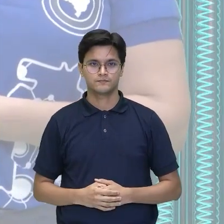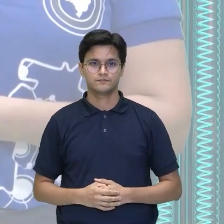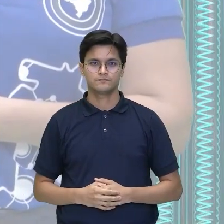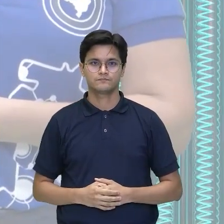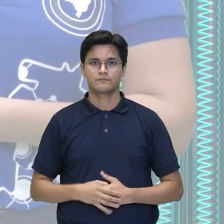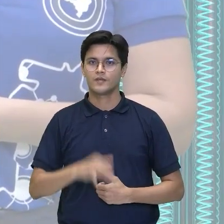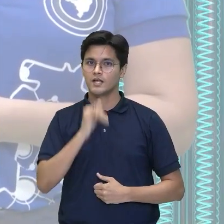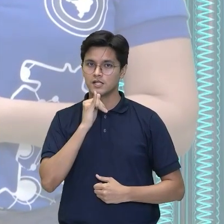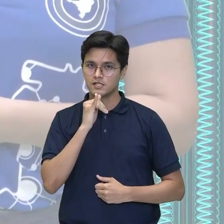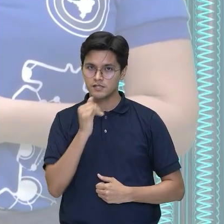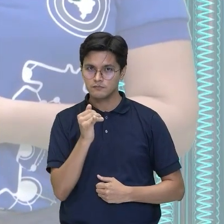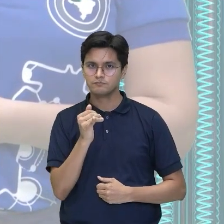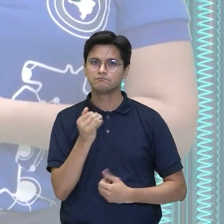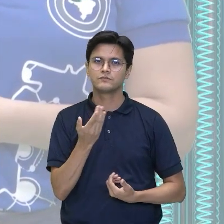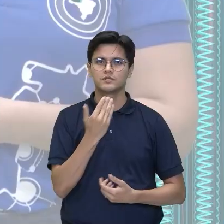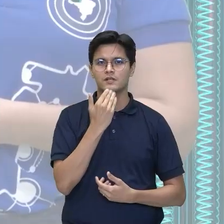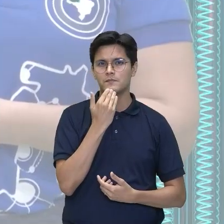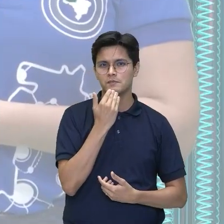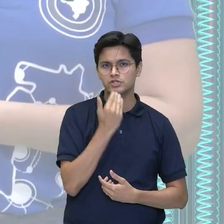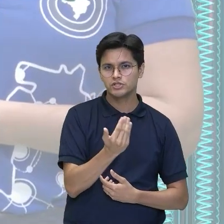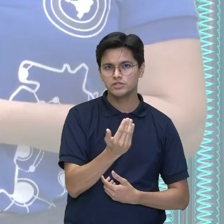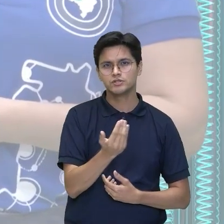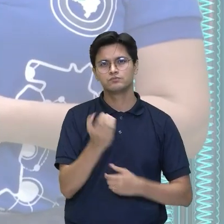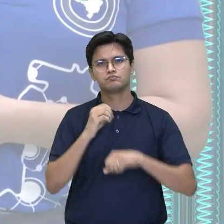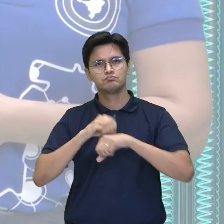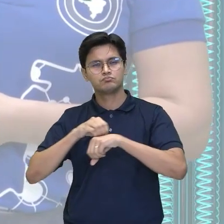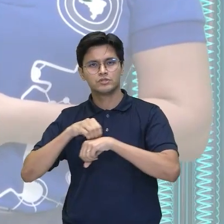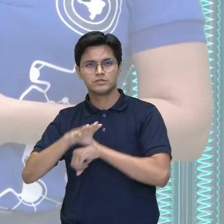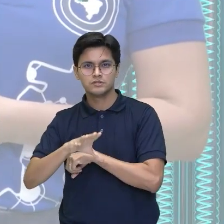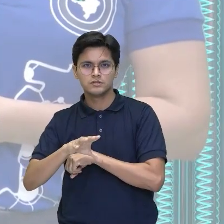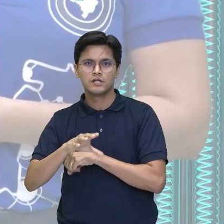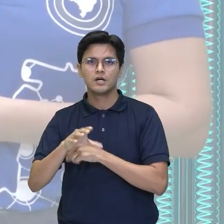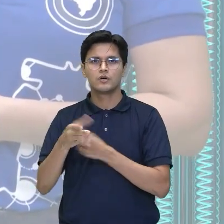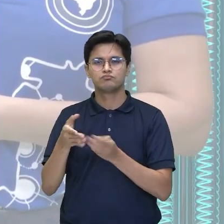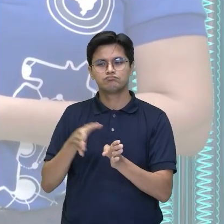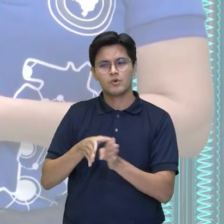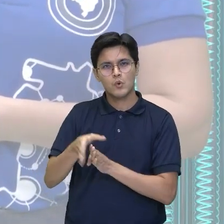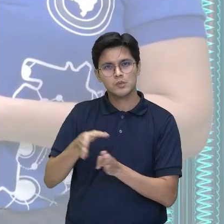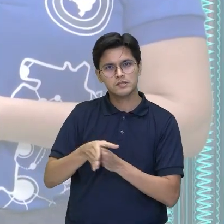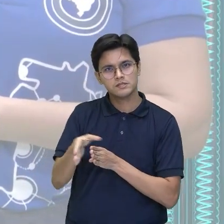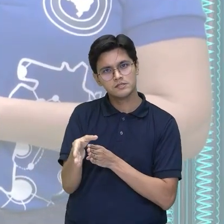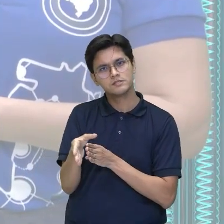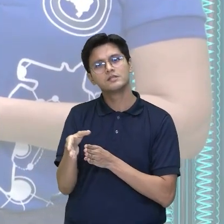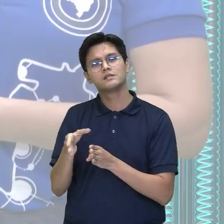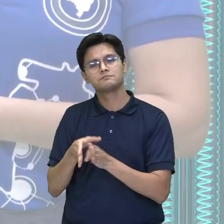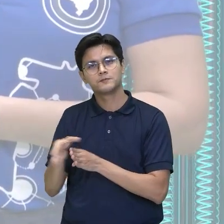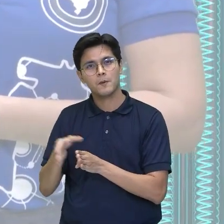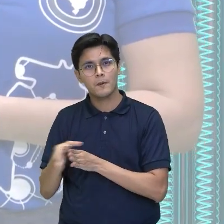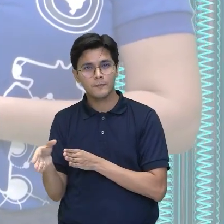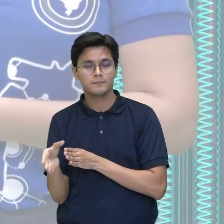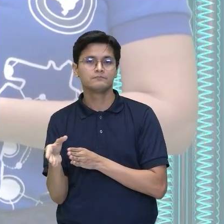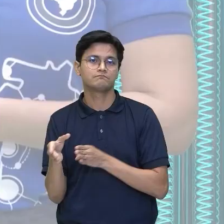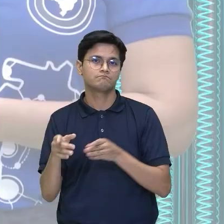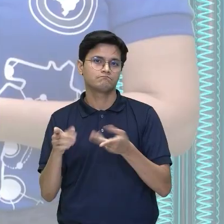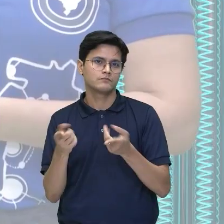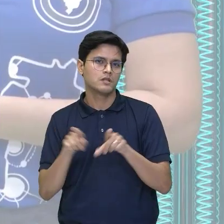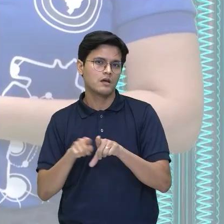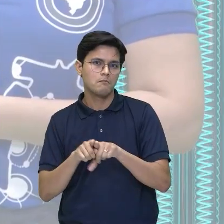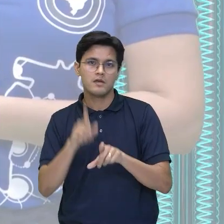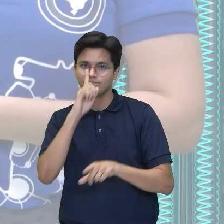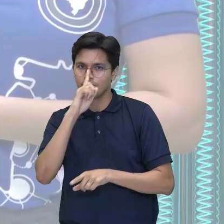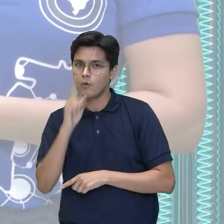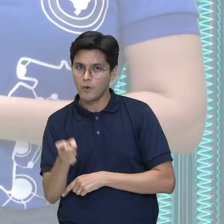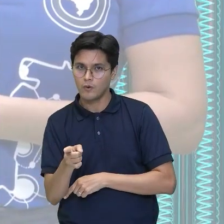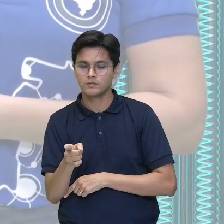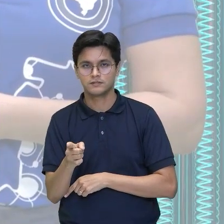um pedido, dar uma sugestão, dar um conselho, orientar, dar uma ordem,